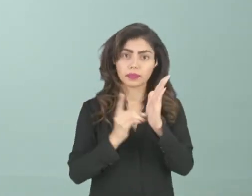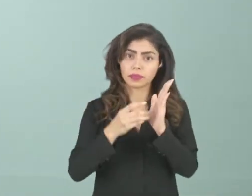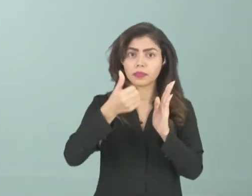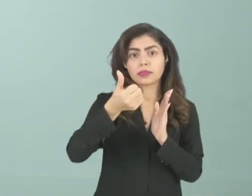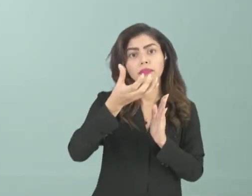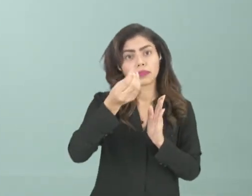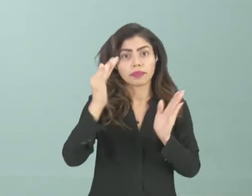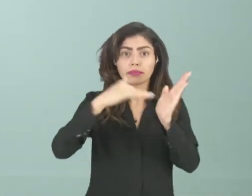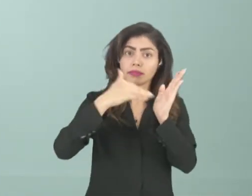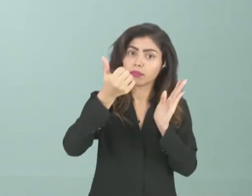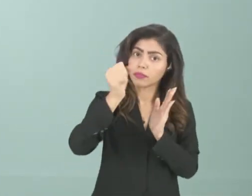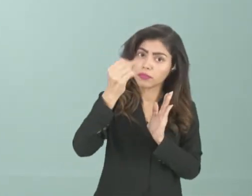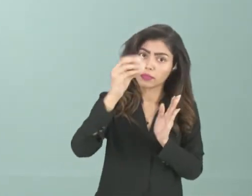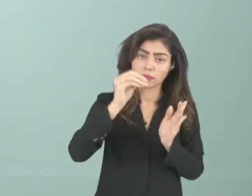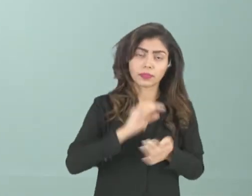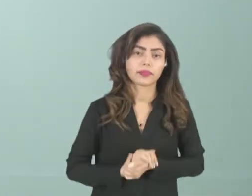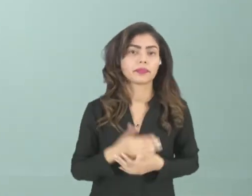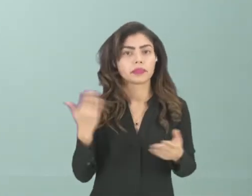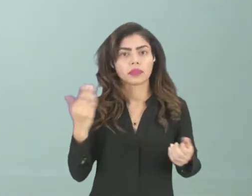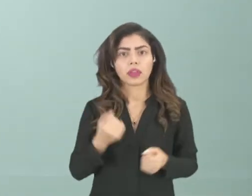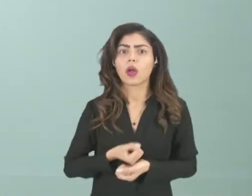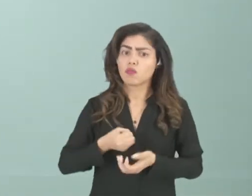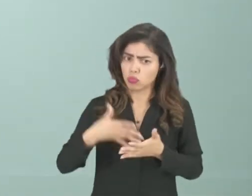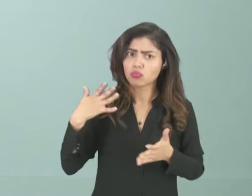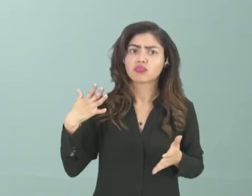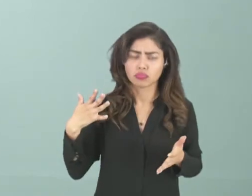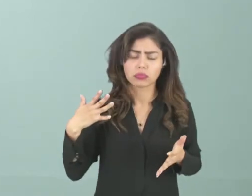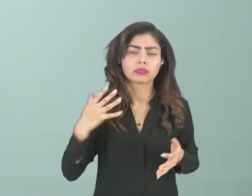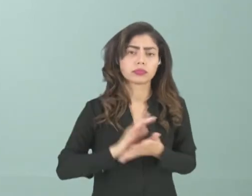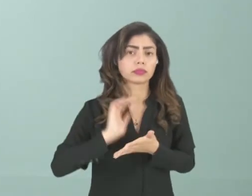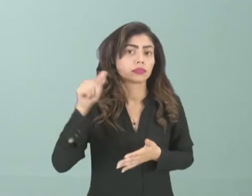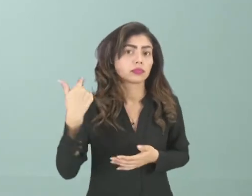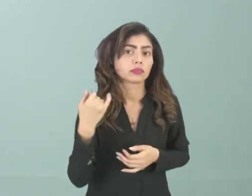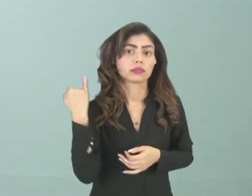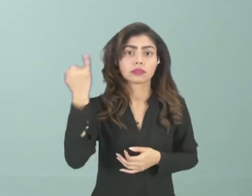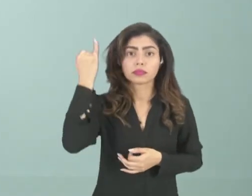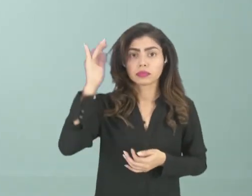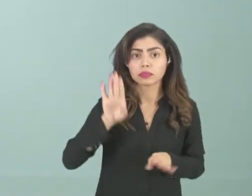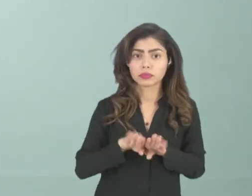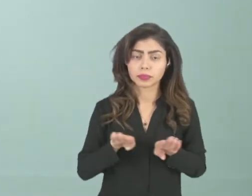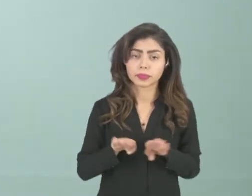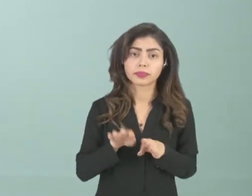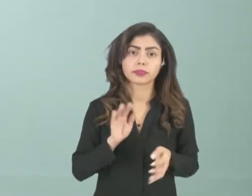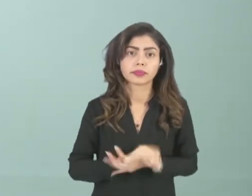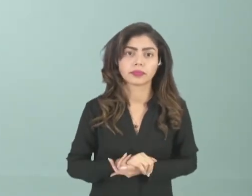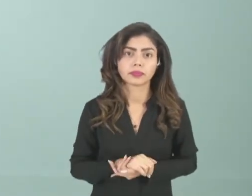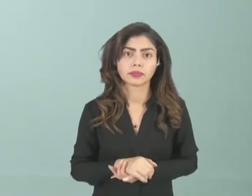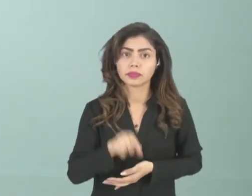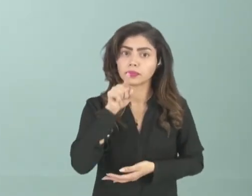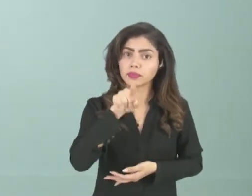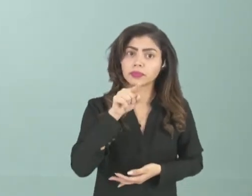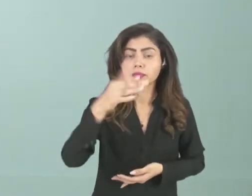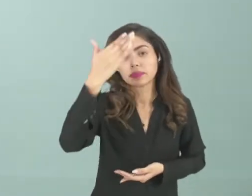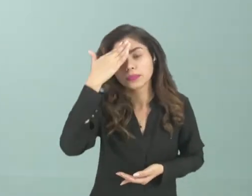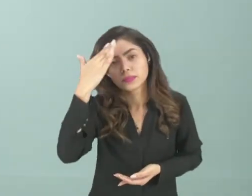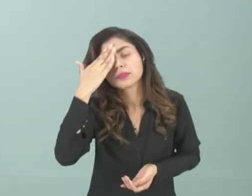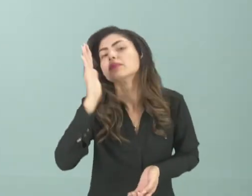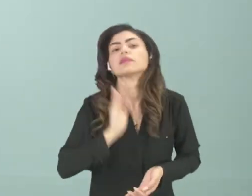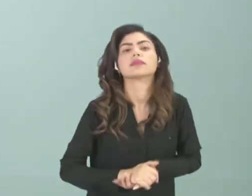década de 80, que foi mais intensificado. Outra questão que é importante também vocês